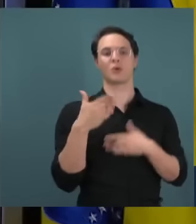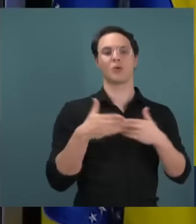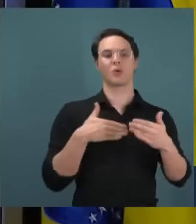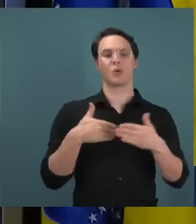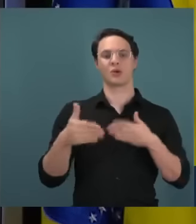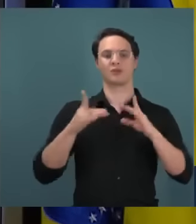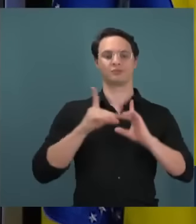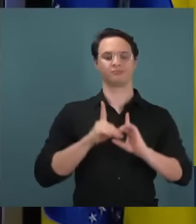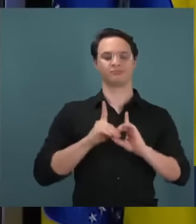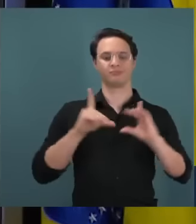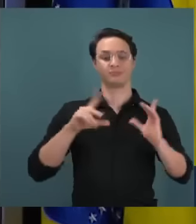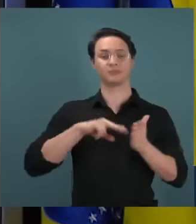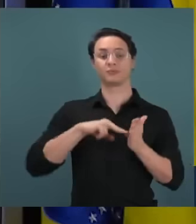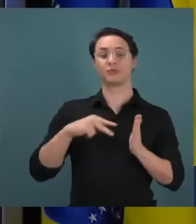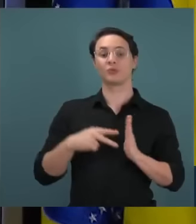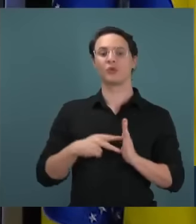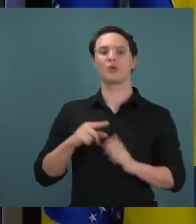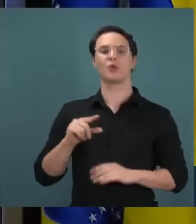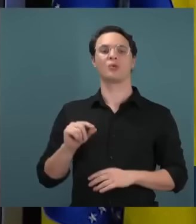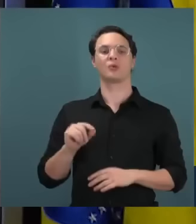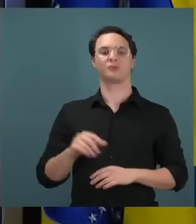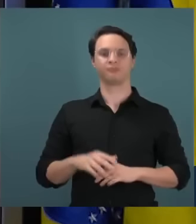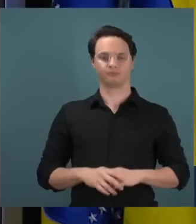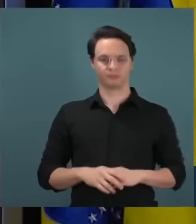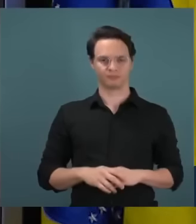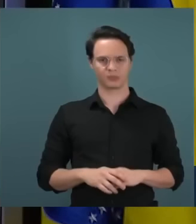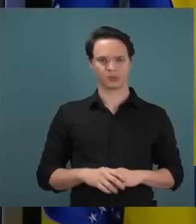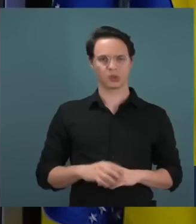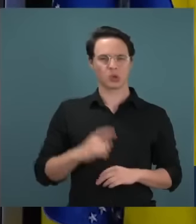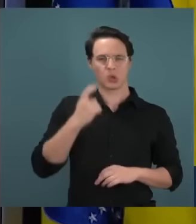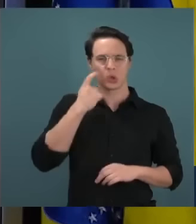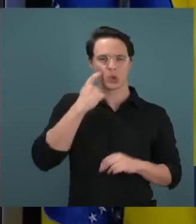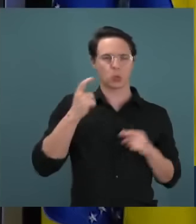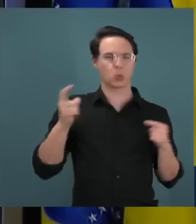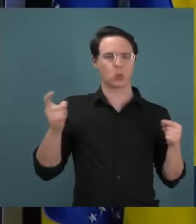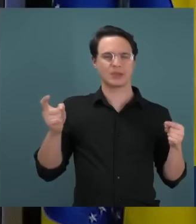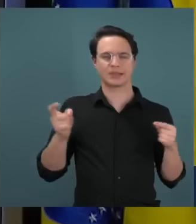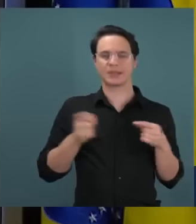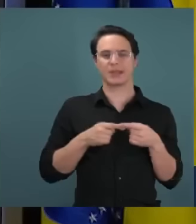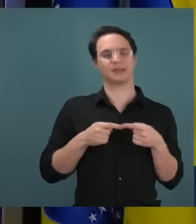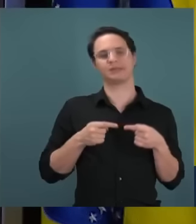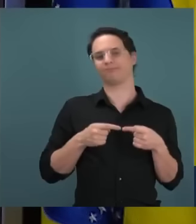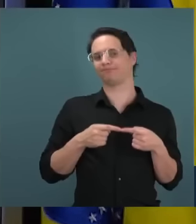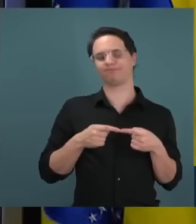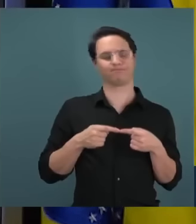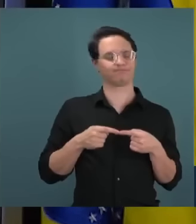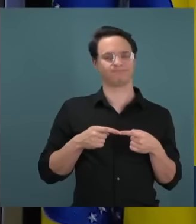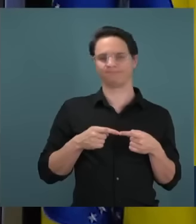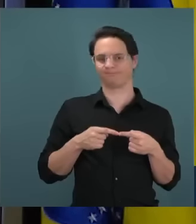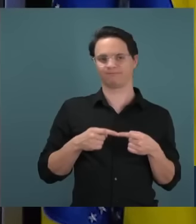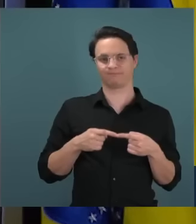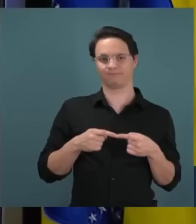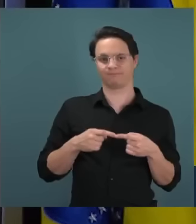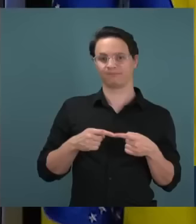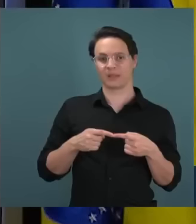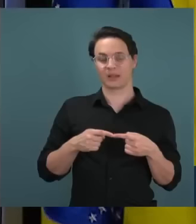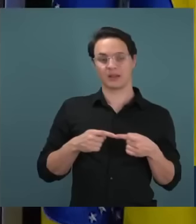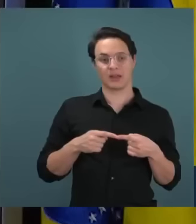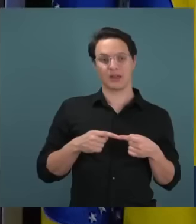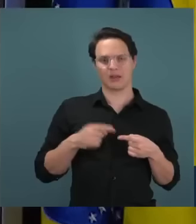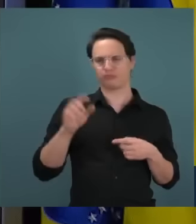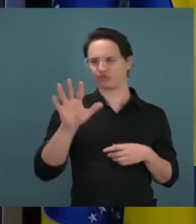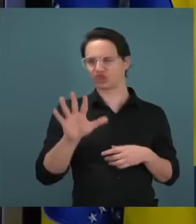democracia. Ou seja, não existe coincidência. O quadro fica mais assustador